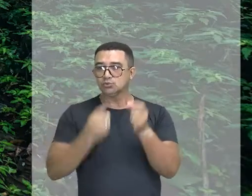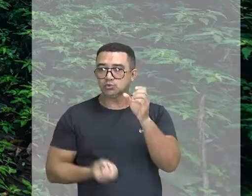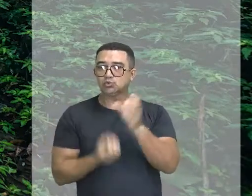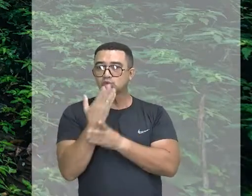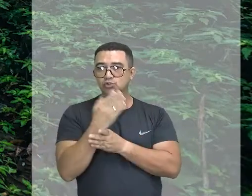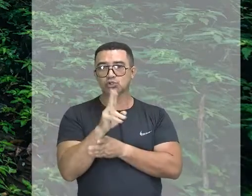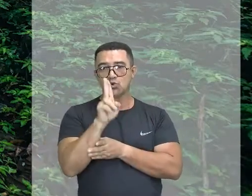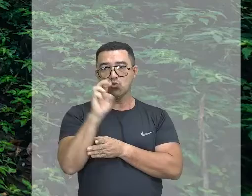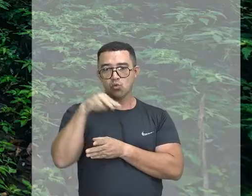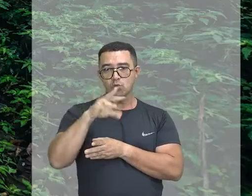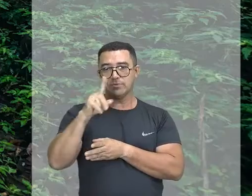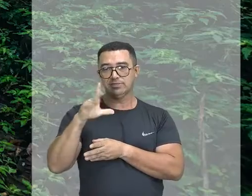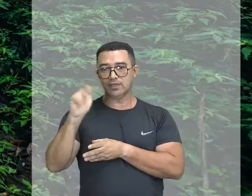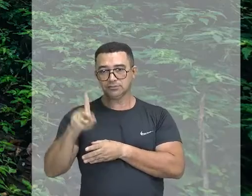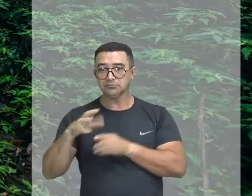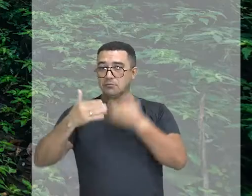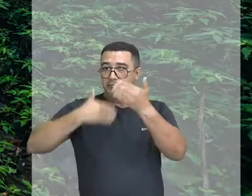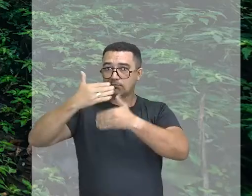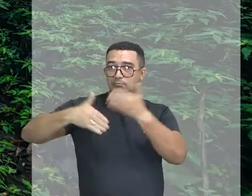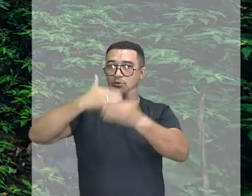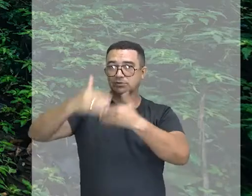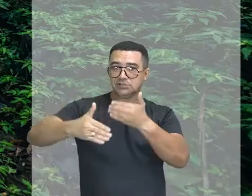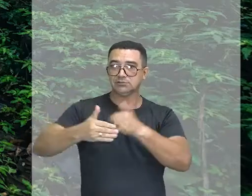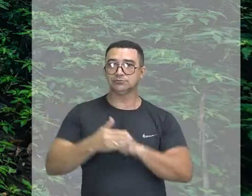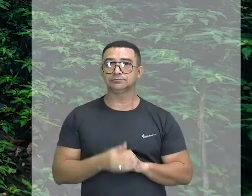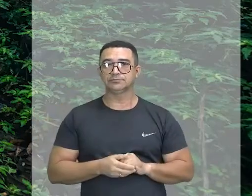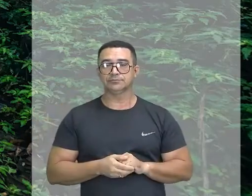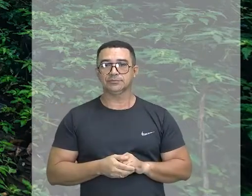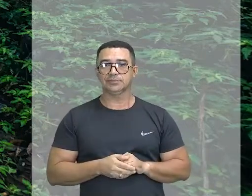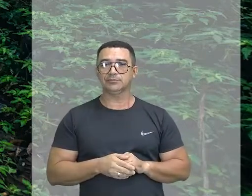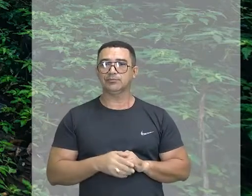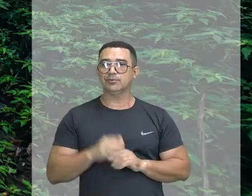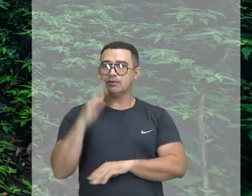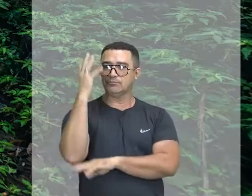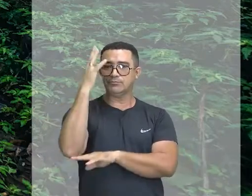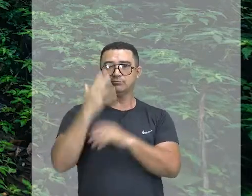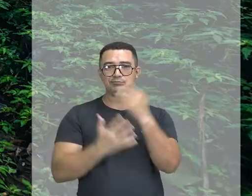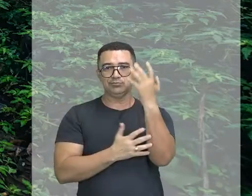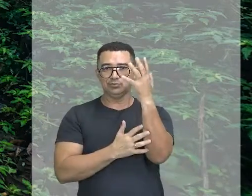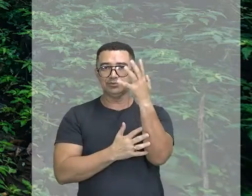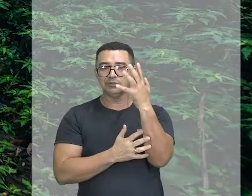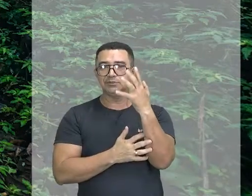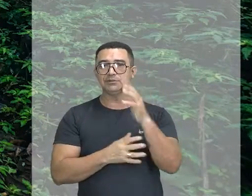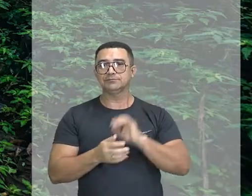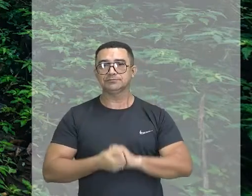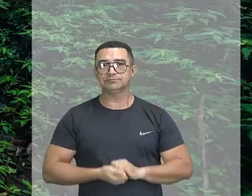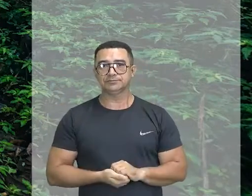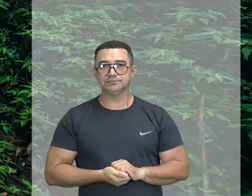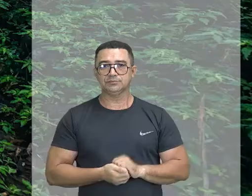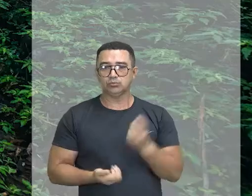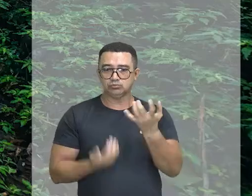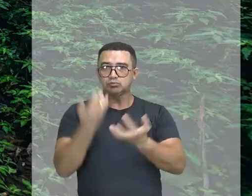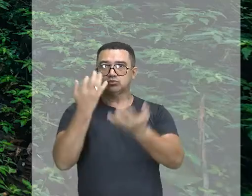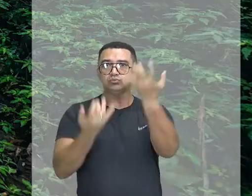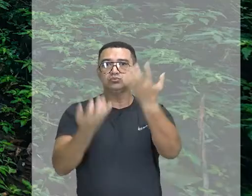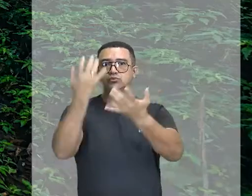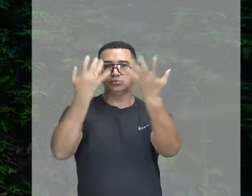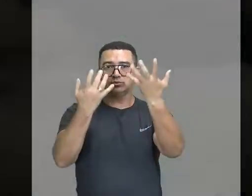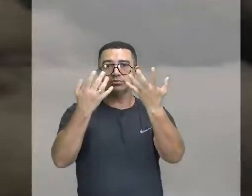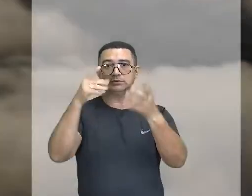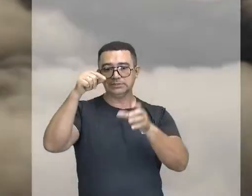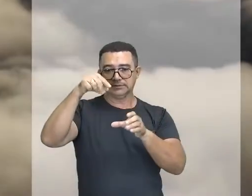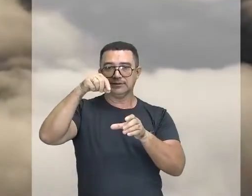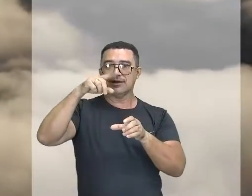através do processo de evapotranspiração da vegetação e evaporação das águas superficiais e subterrâneas existentes